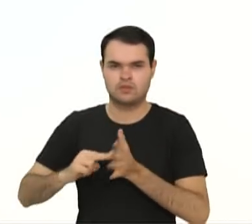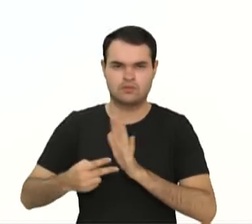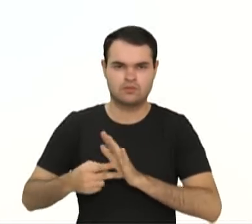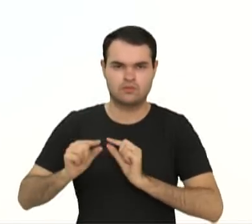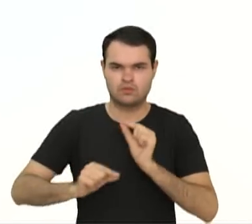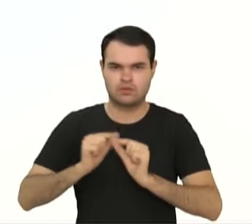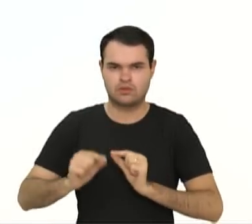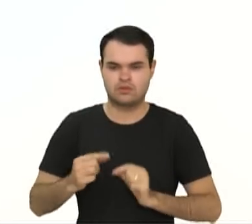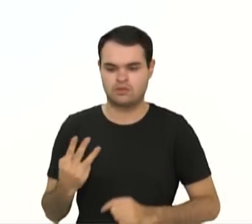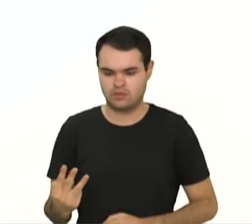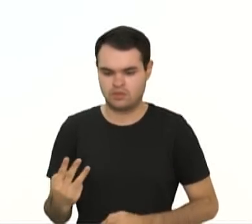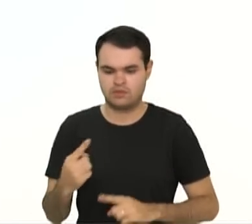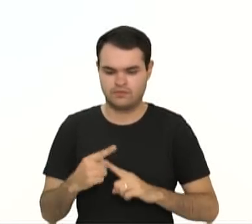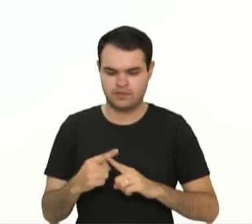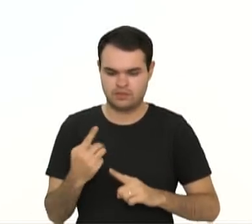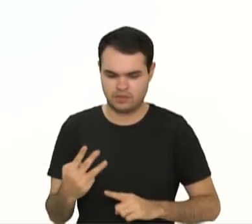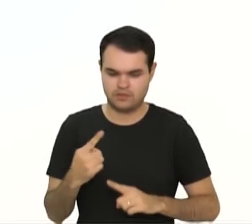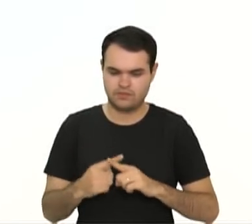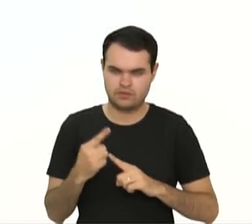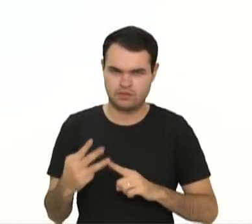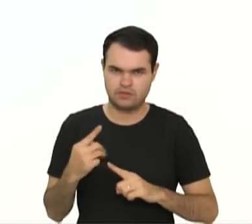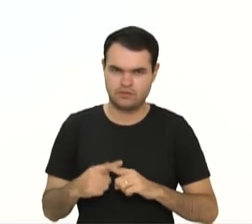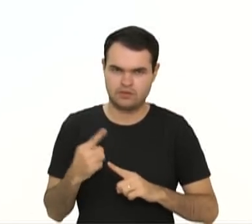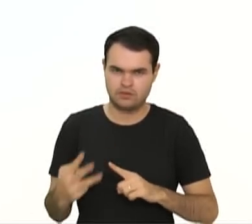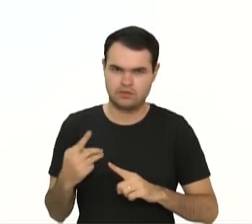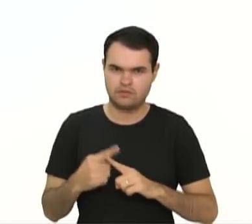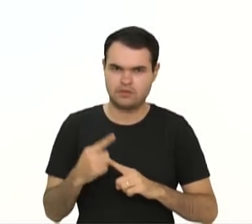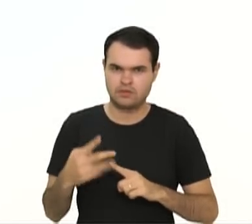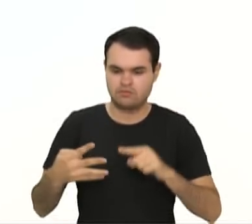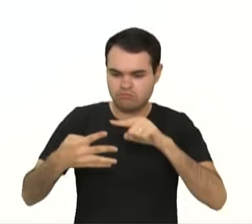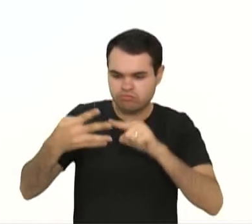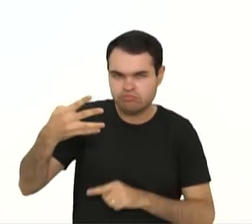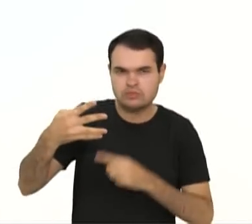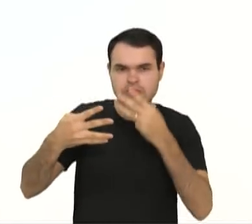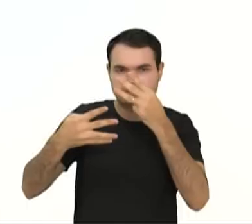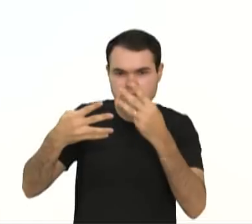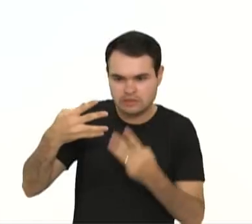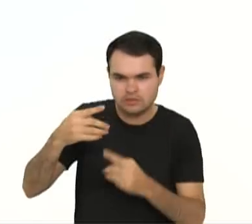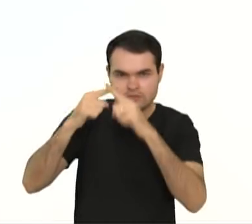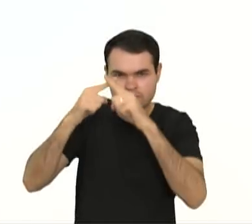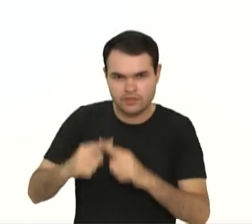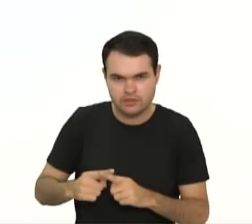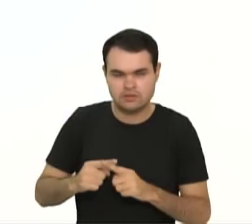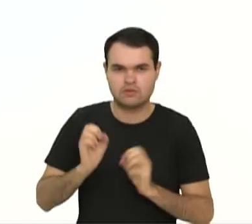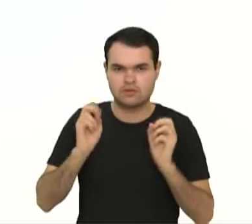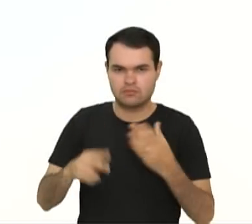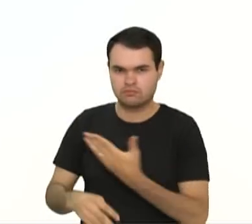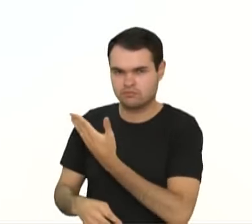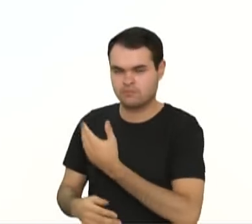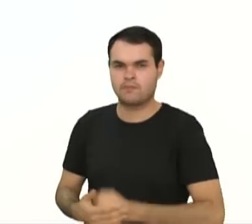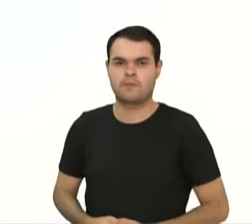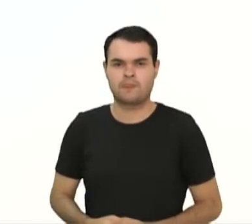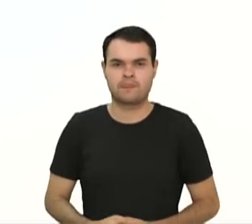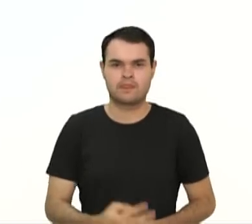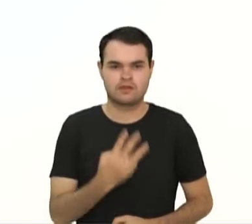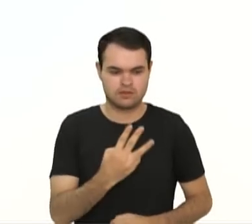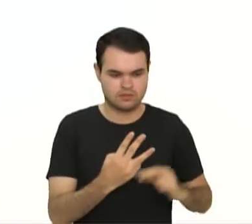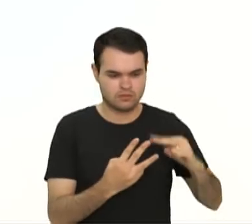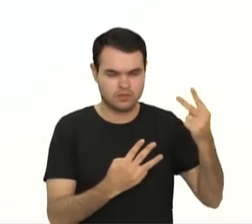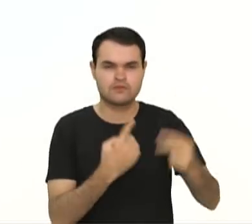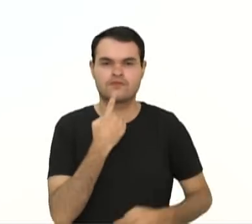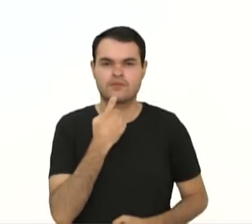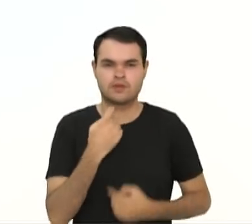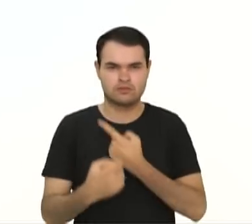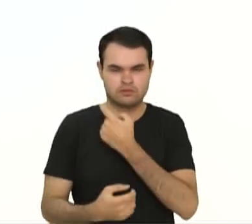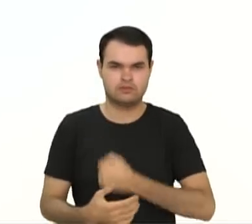que é 3 vezes 3 vezes 3 vezes 3. Até que está numa cor para destaque. E 3 ao quadrado, está em vermelho